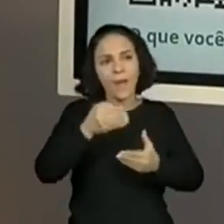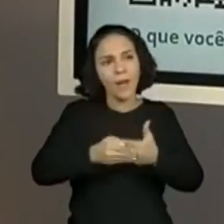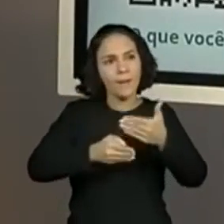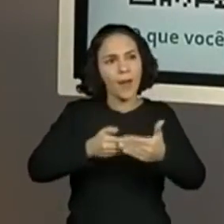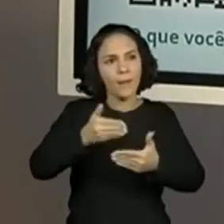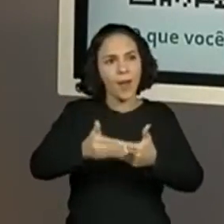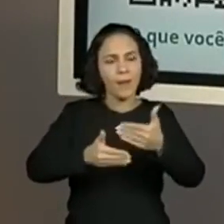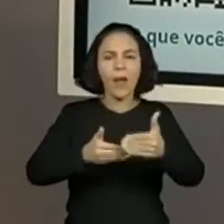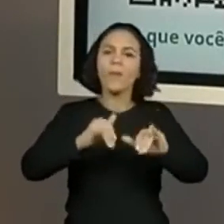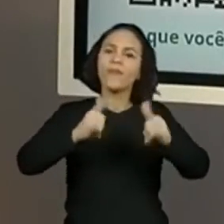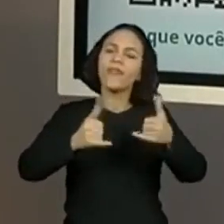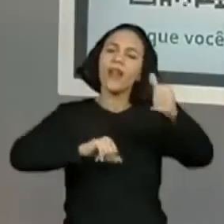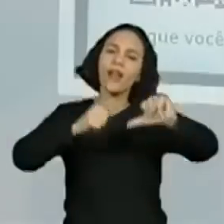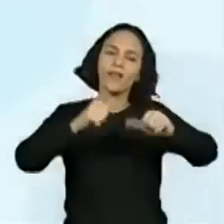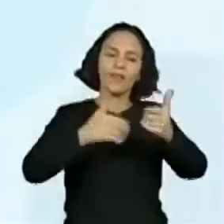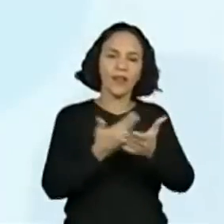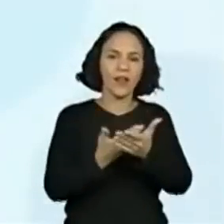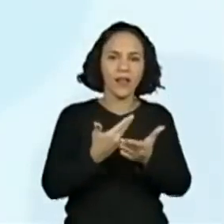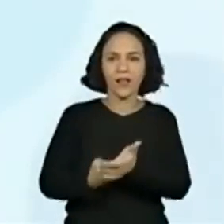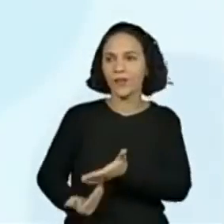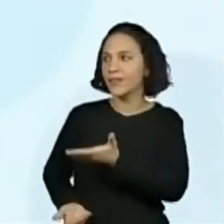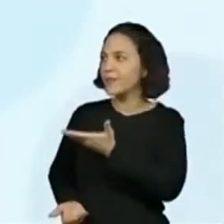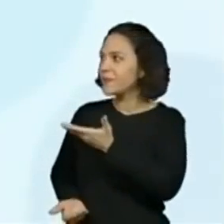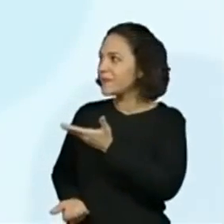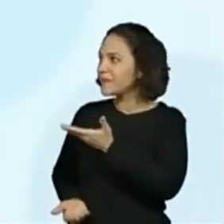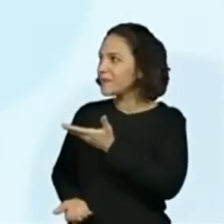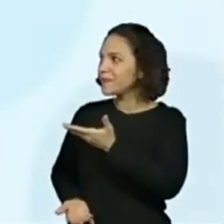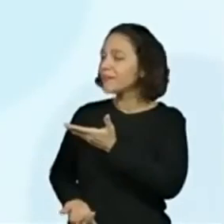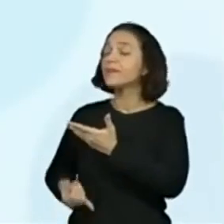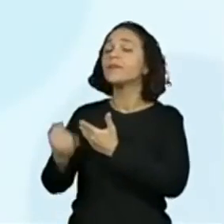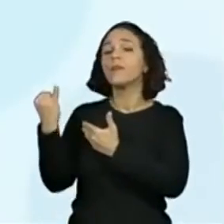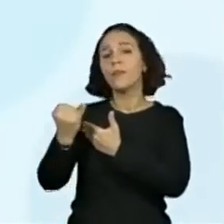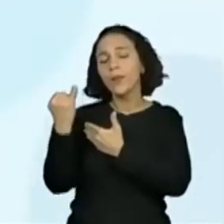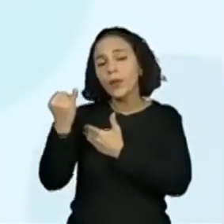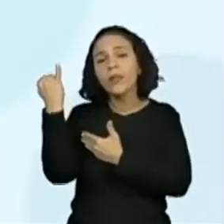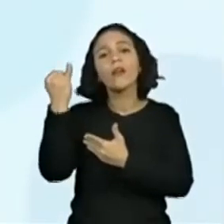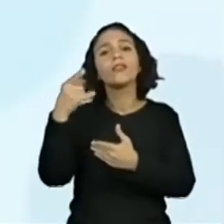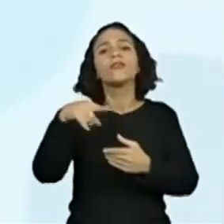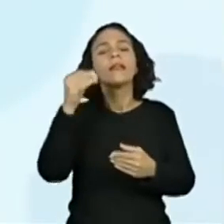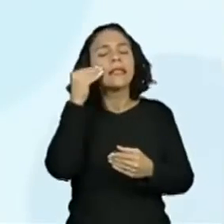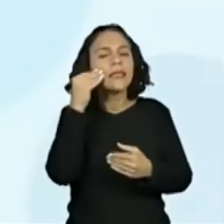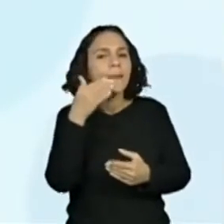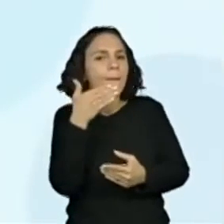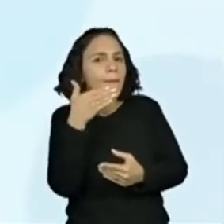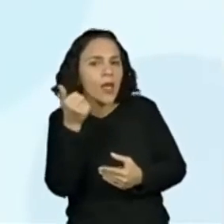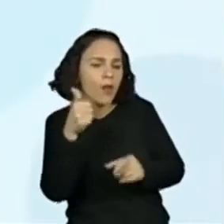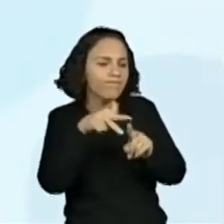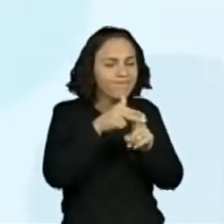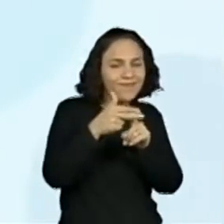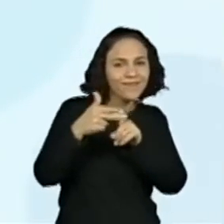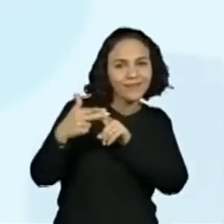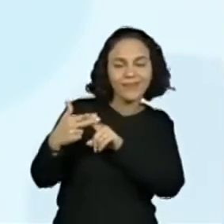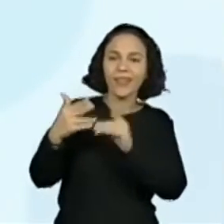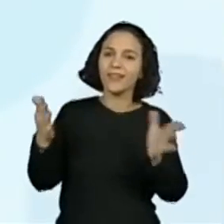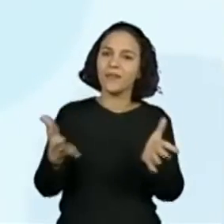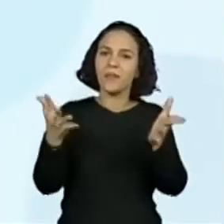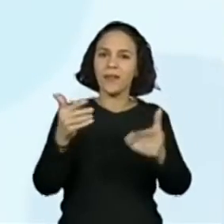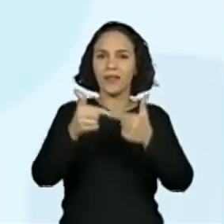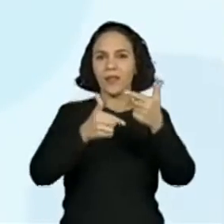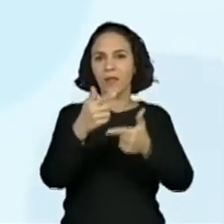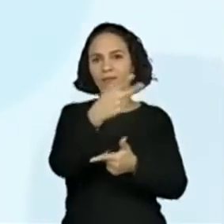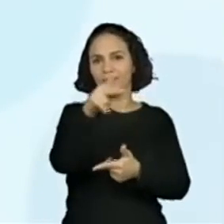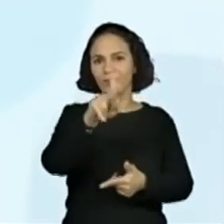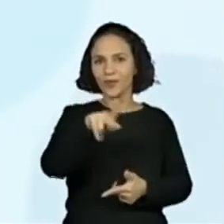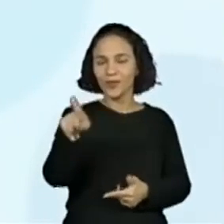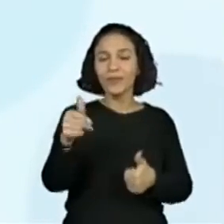etapas. Avaliem a nossa aula, é sempre muito importante, porque a gente busca cada vez mais melhorar nossas aulas para contribuir com o trabalho de